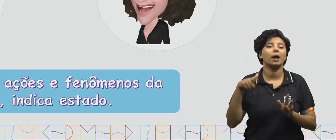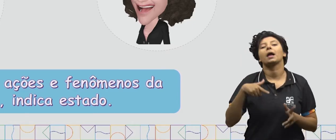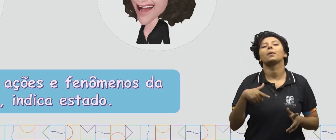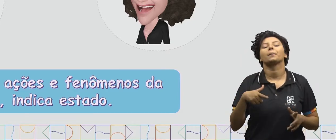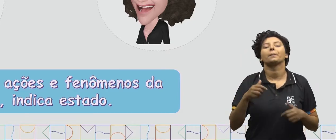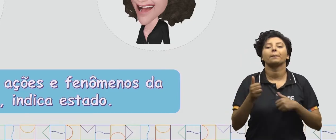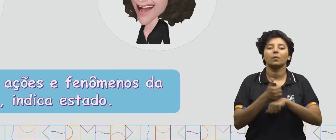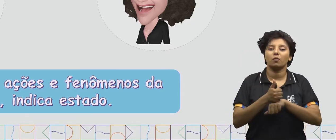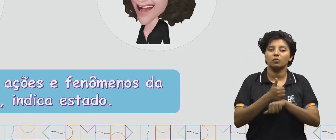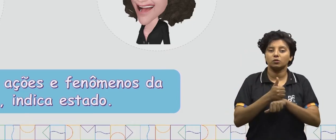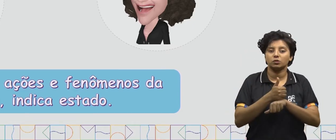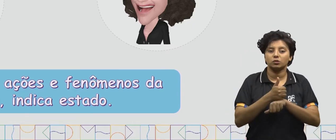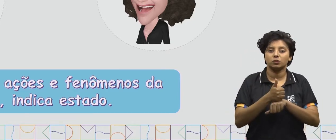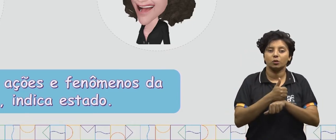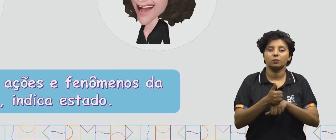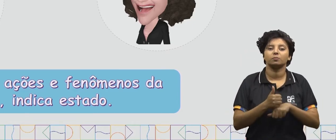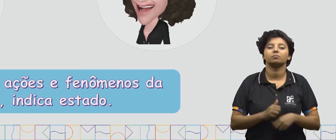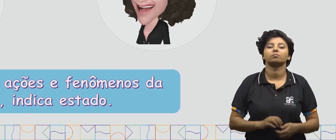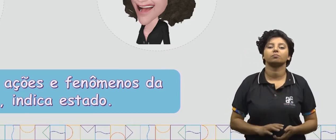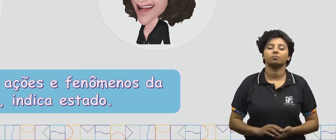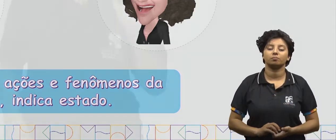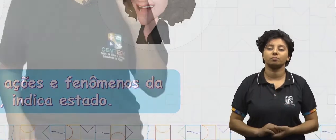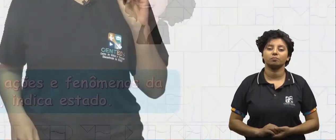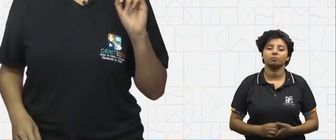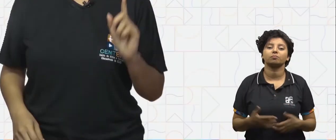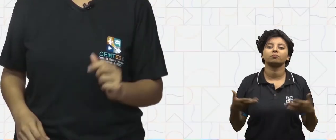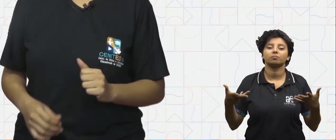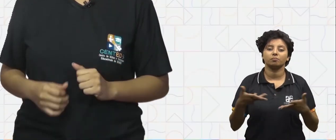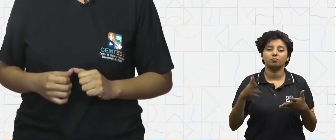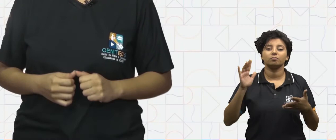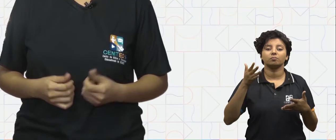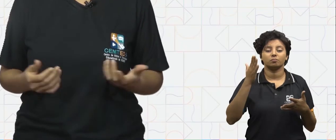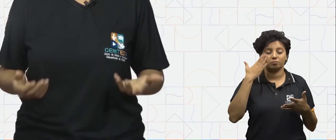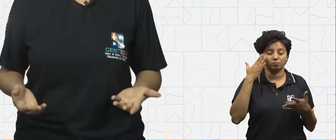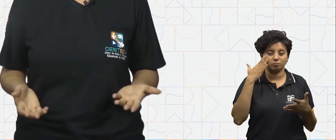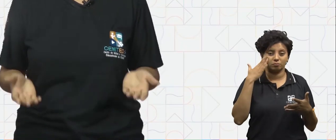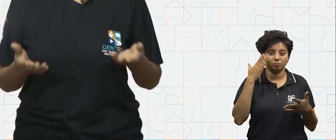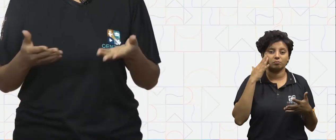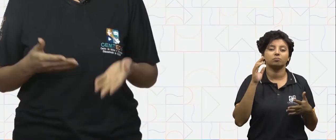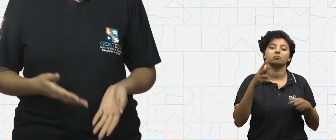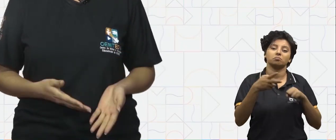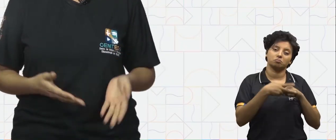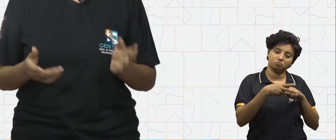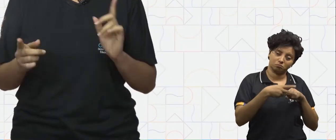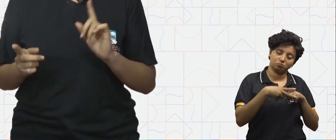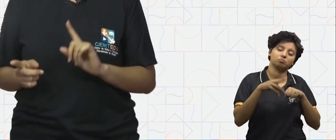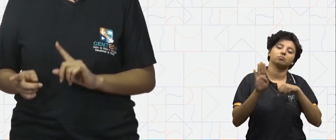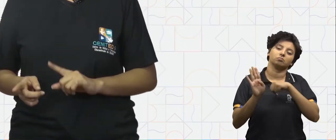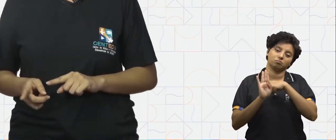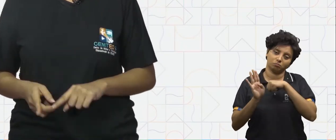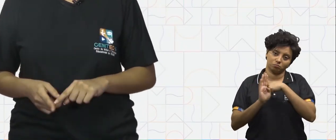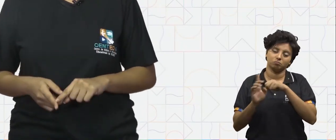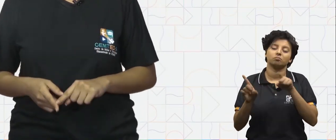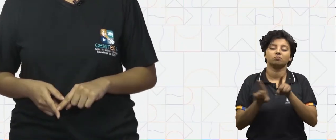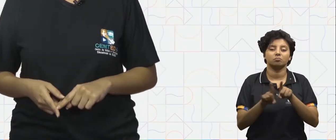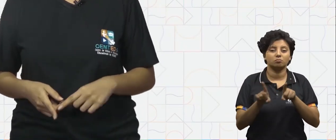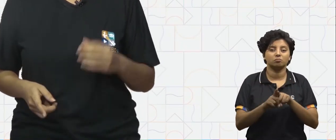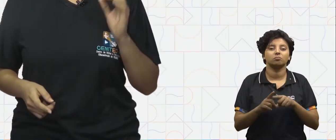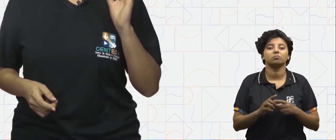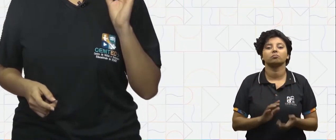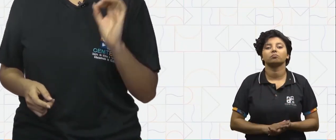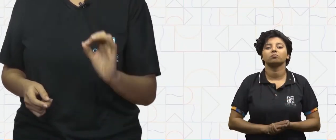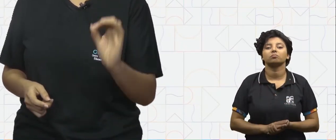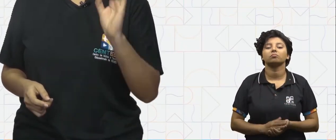meu estado profissional, ser professora. Agora que você já sabe o que o verbo e o substantivo